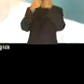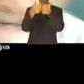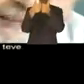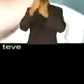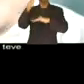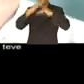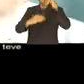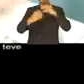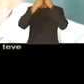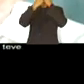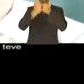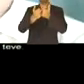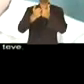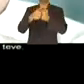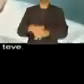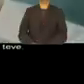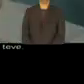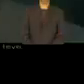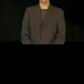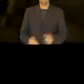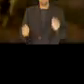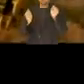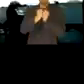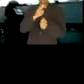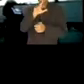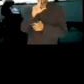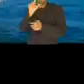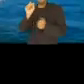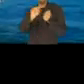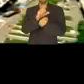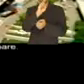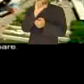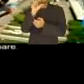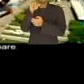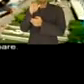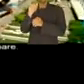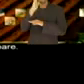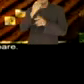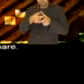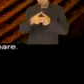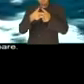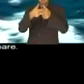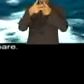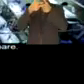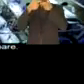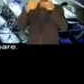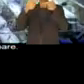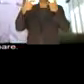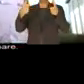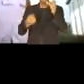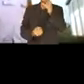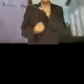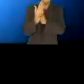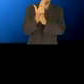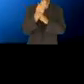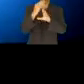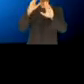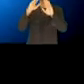Minas e Energia da maior competência que o Brasil já teve. Com Lula e Dilma, o Brasil cresceu como nunca.